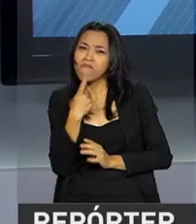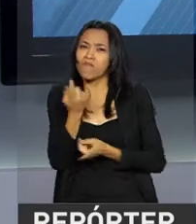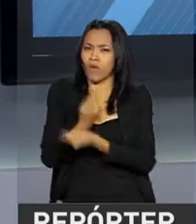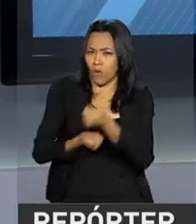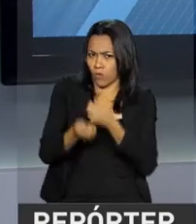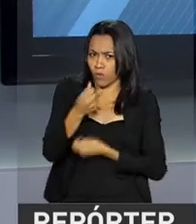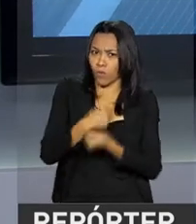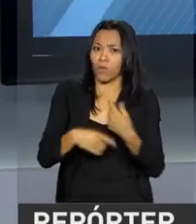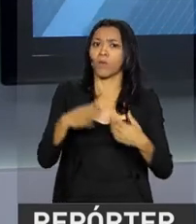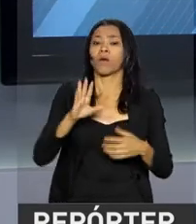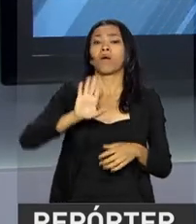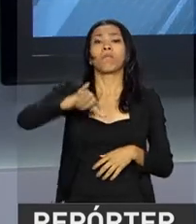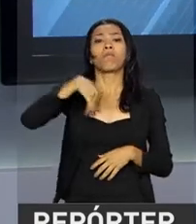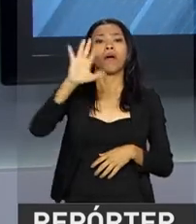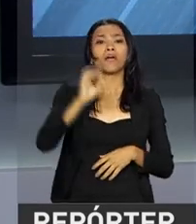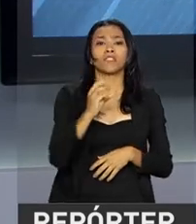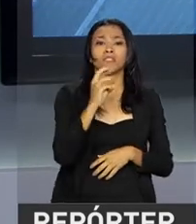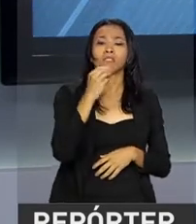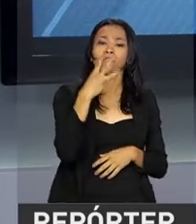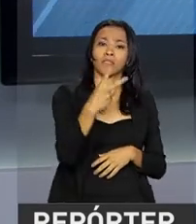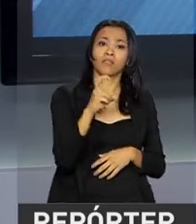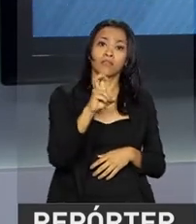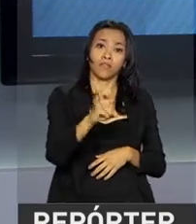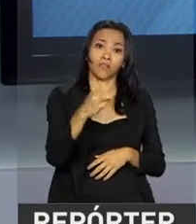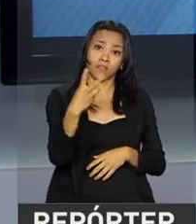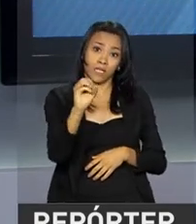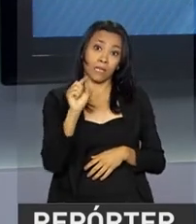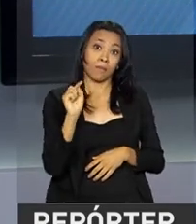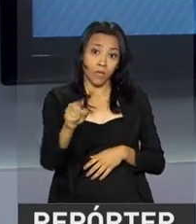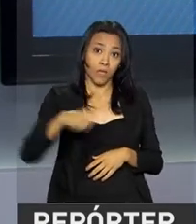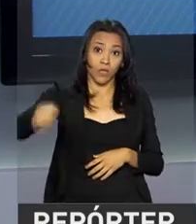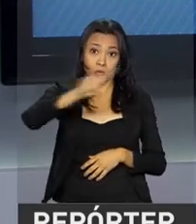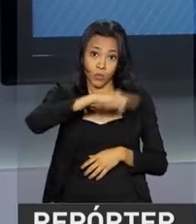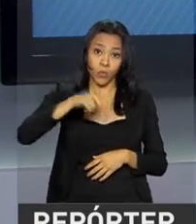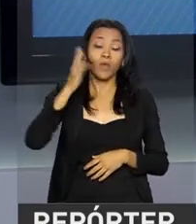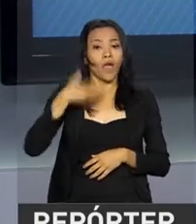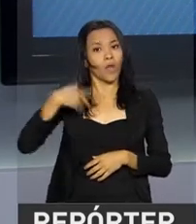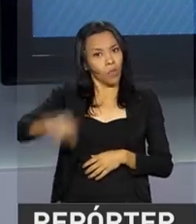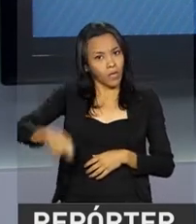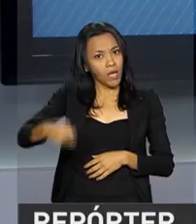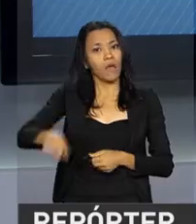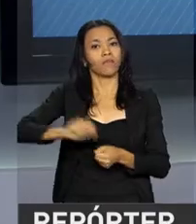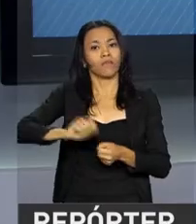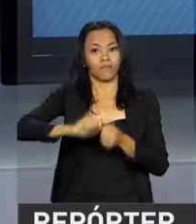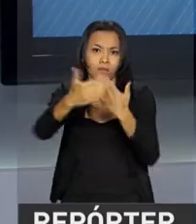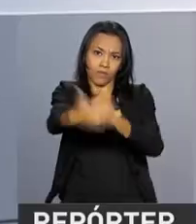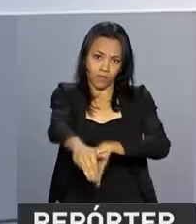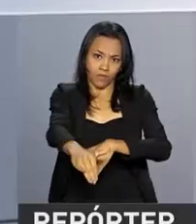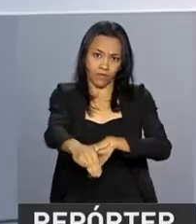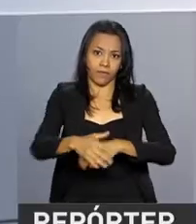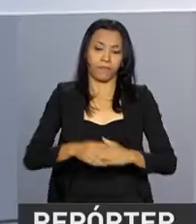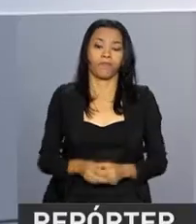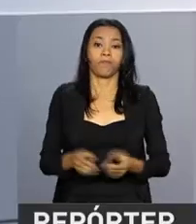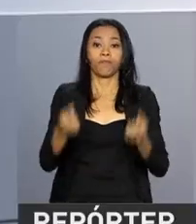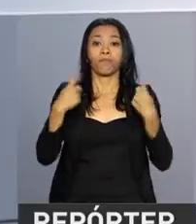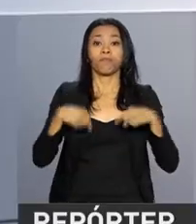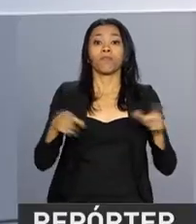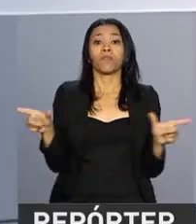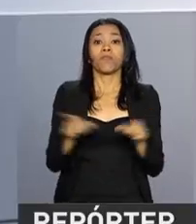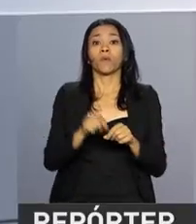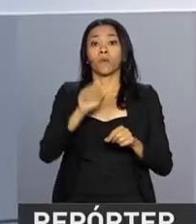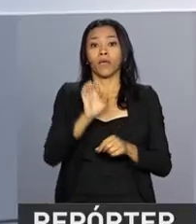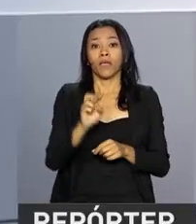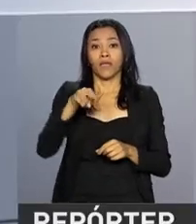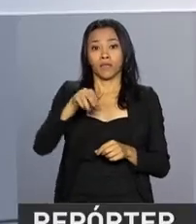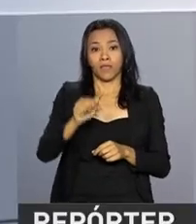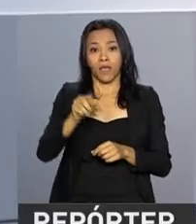530 mil estudantes de duas mil instituições de ensino superior estavam obrigados a fazer a prova o exame nacional de desempenho